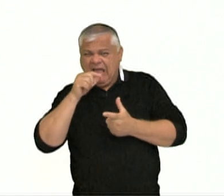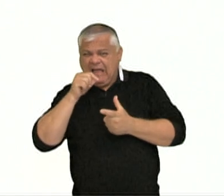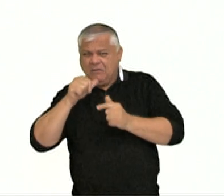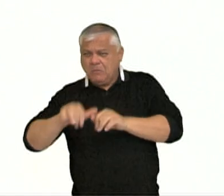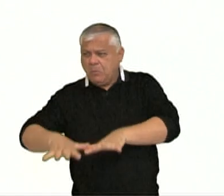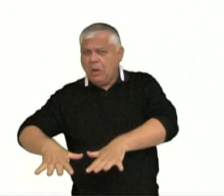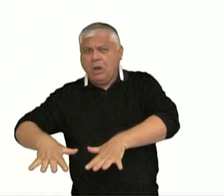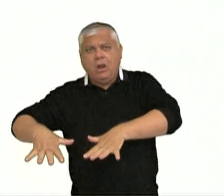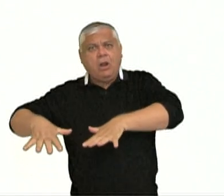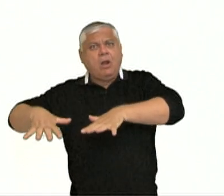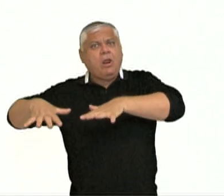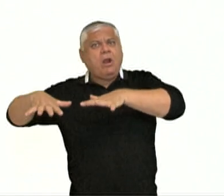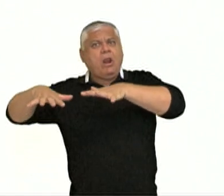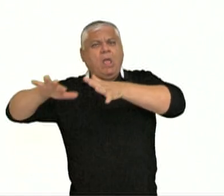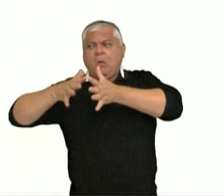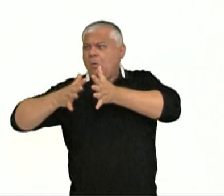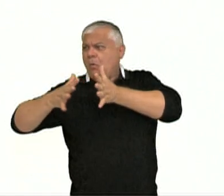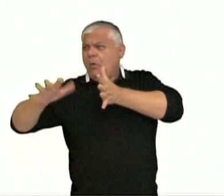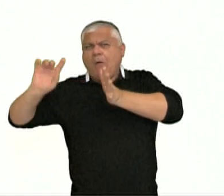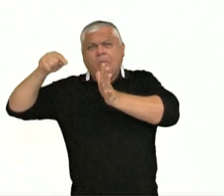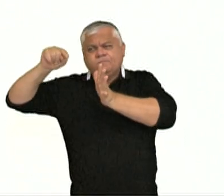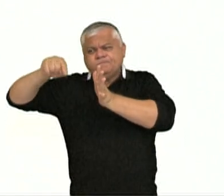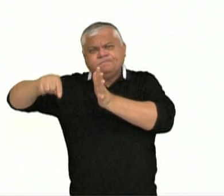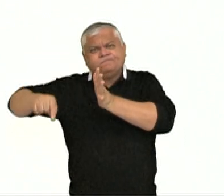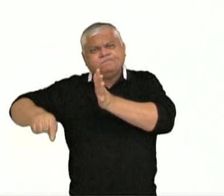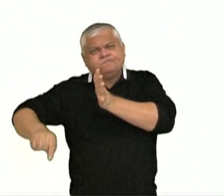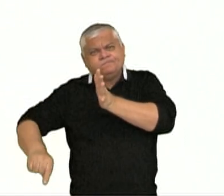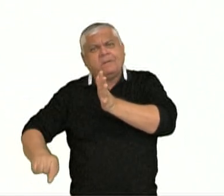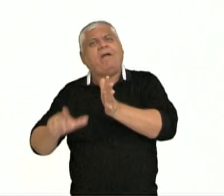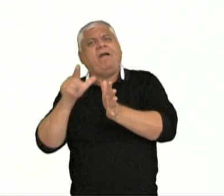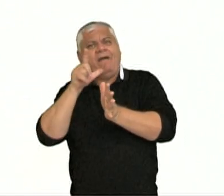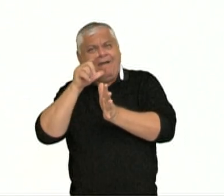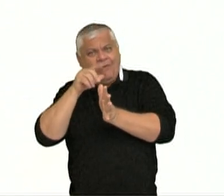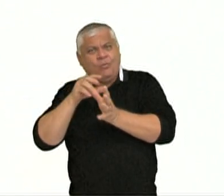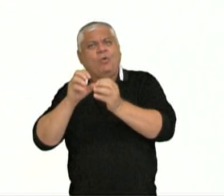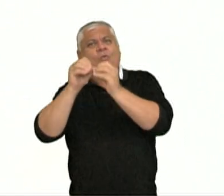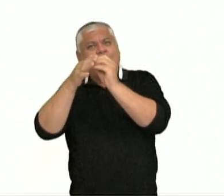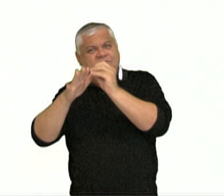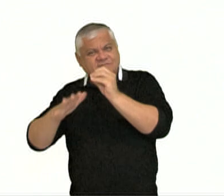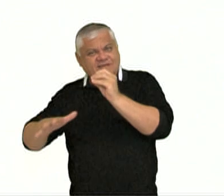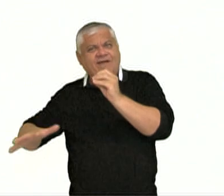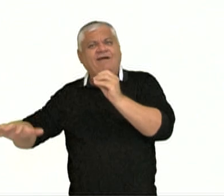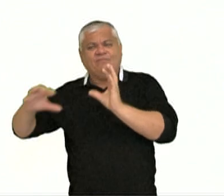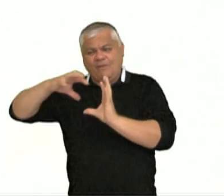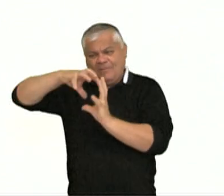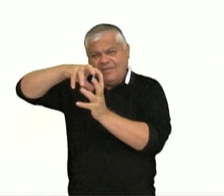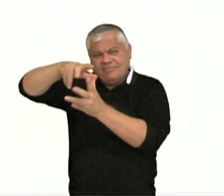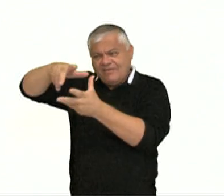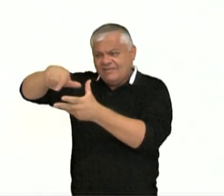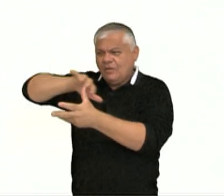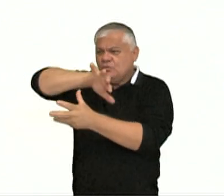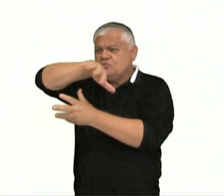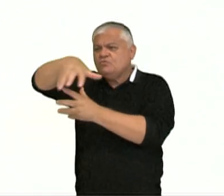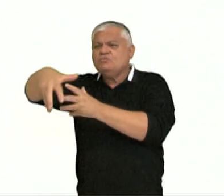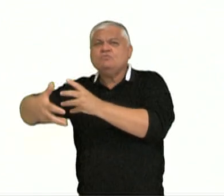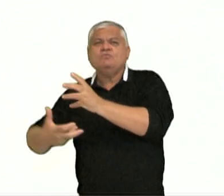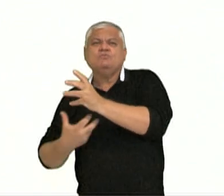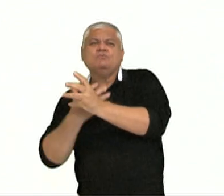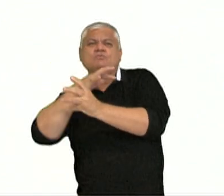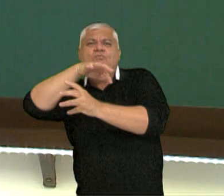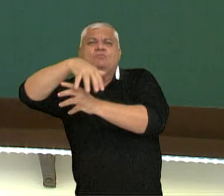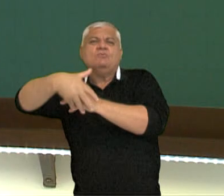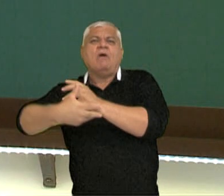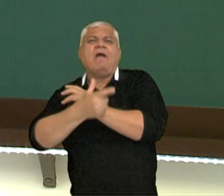né? São extensões enormes ali de água no planeta Terra. Será que é possível o ser